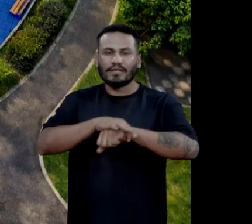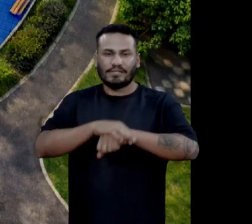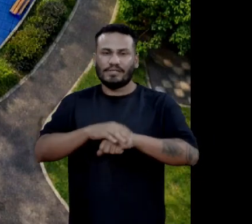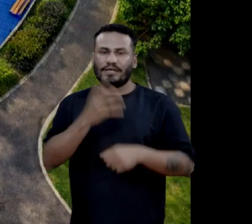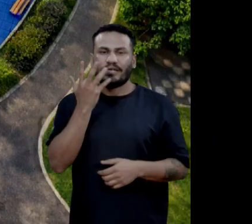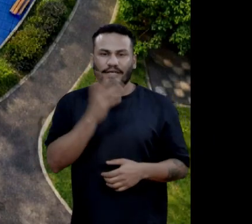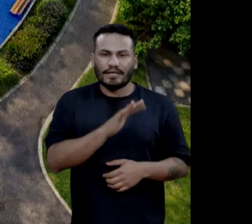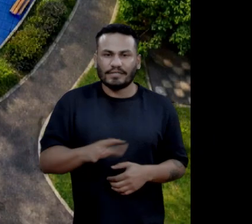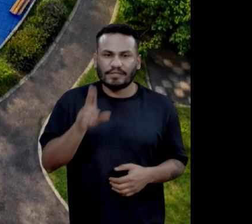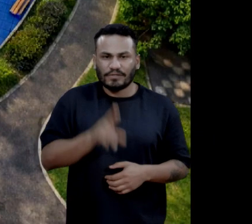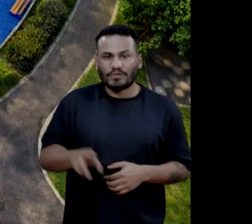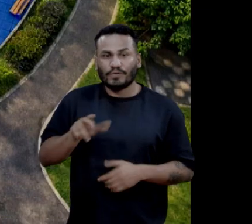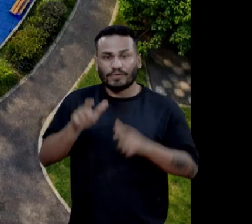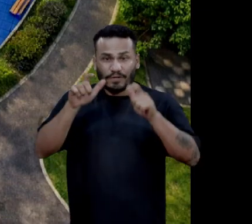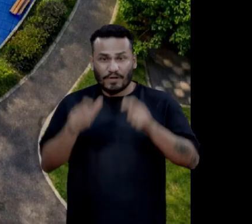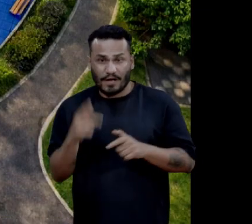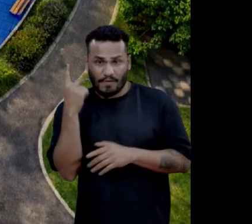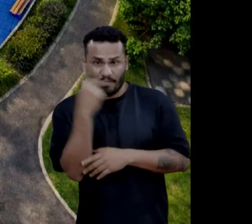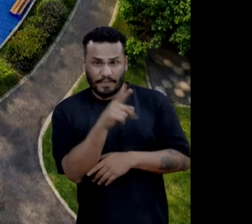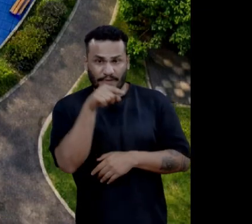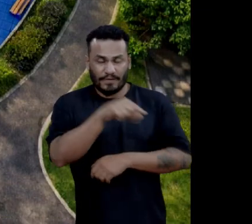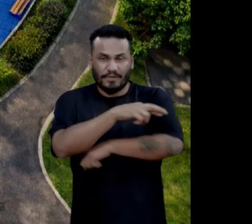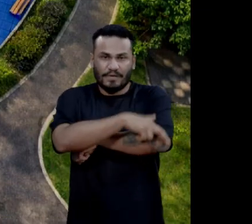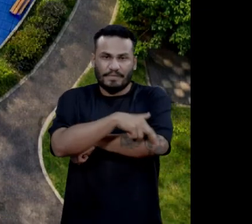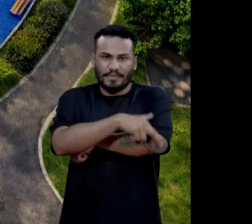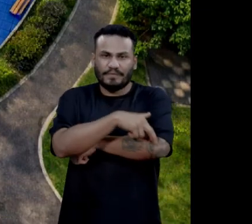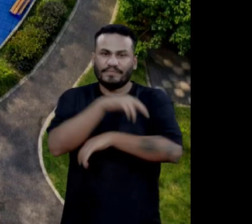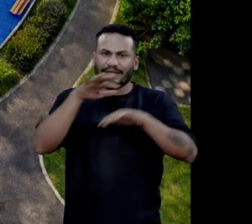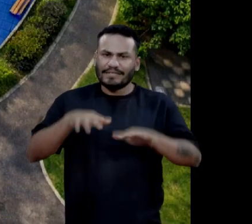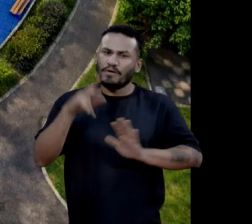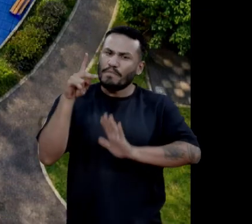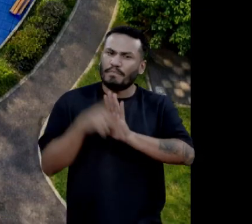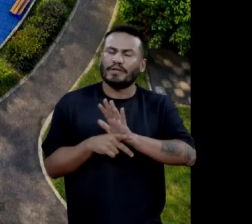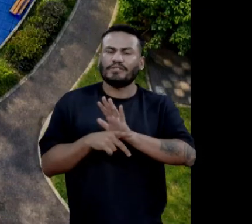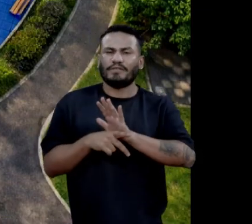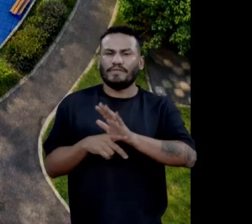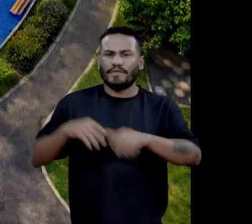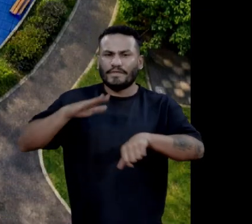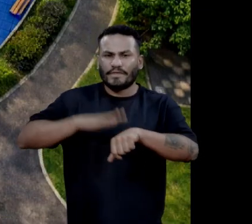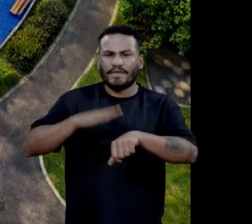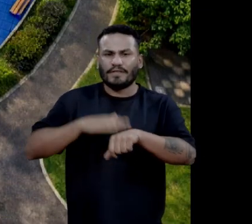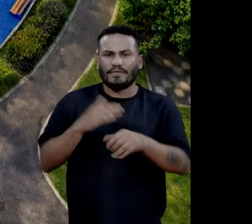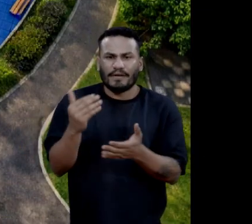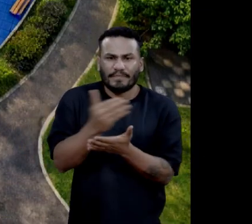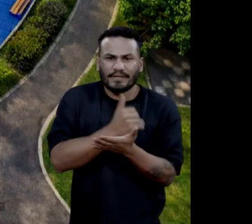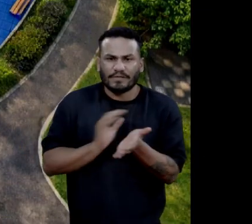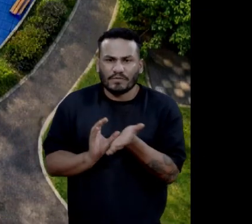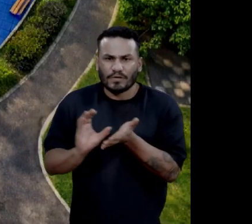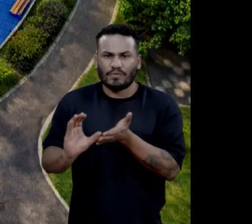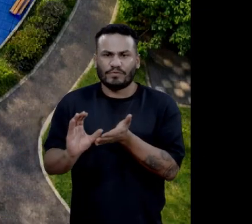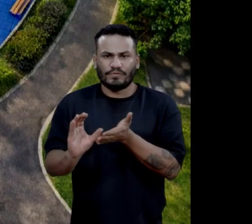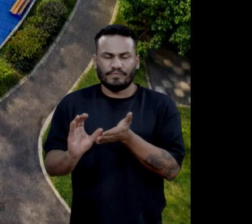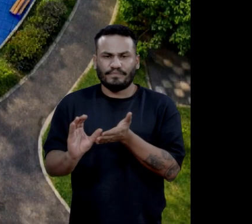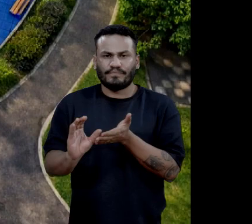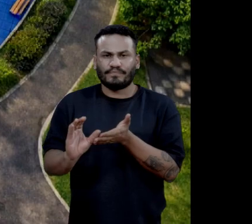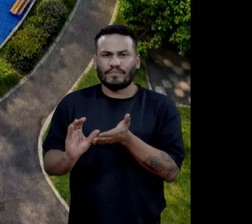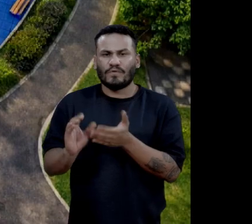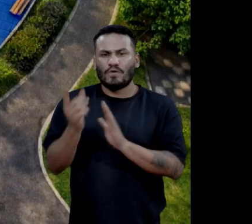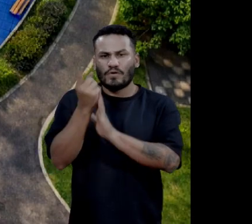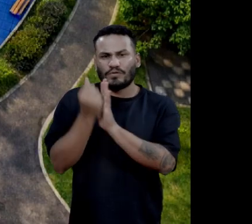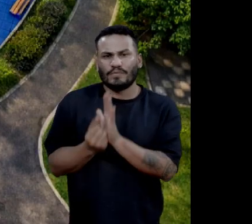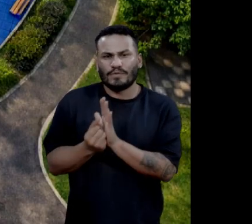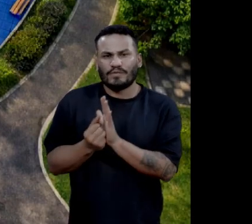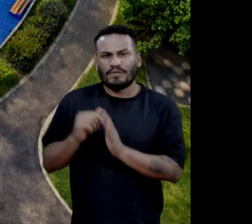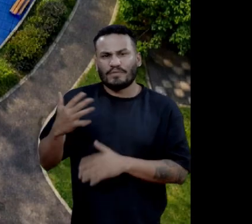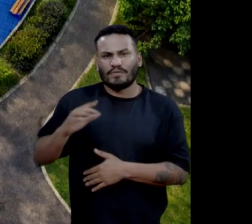que utilizam esse espaço ali no Parque Ramiro Ridger. Esse é um projeto que está sendo feito a captação do recurso. O orçamento